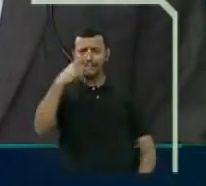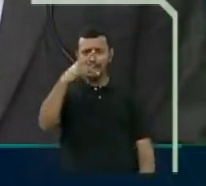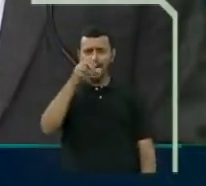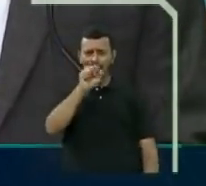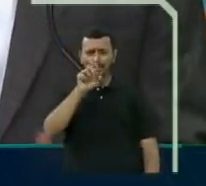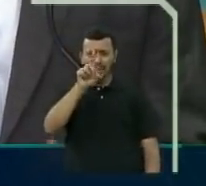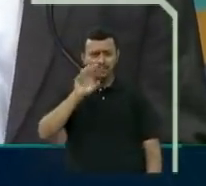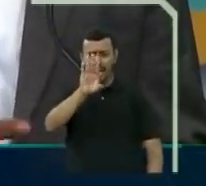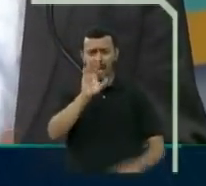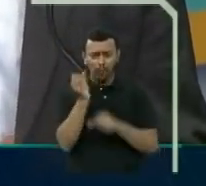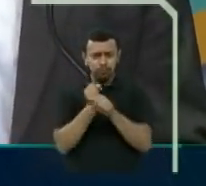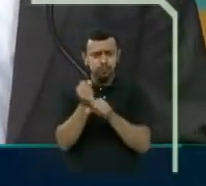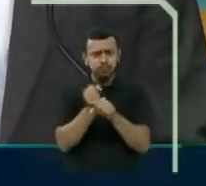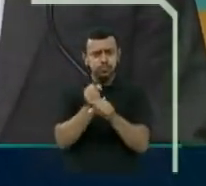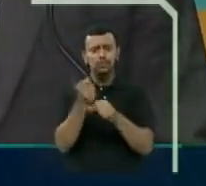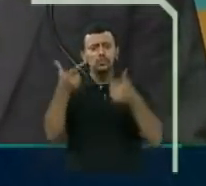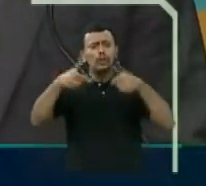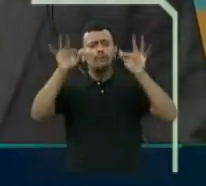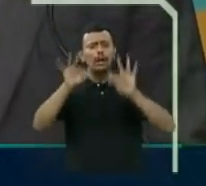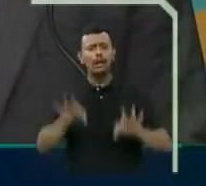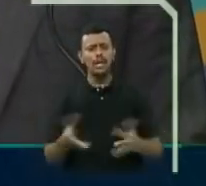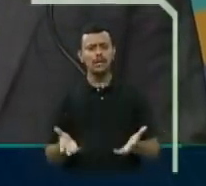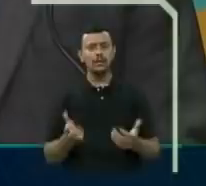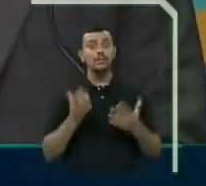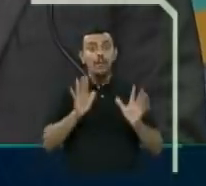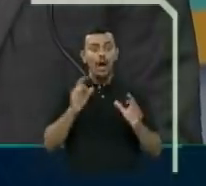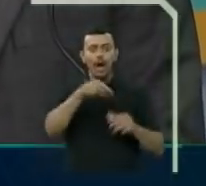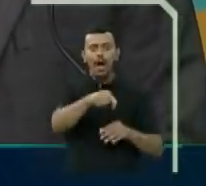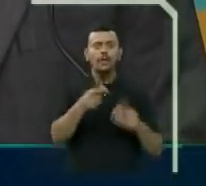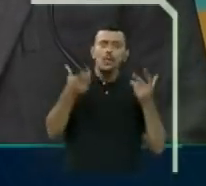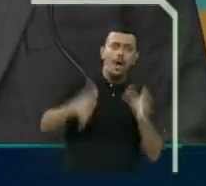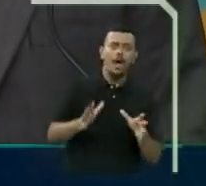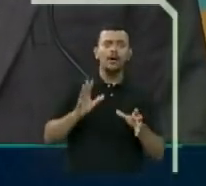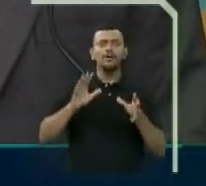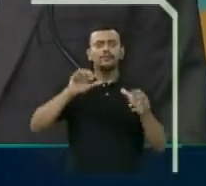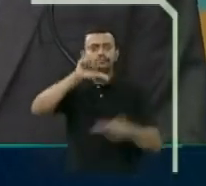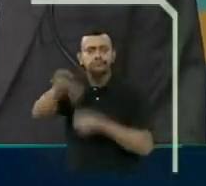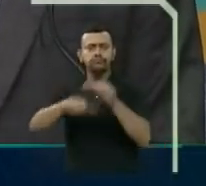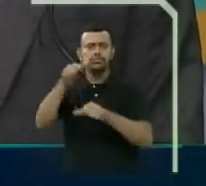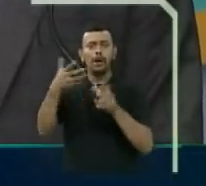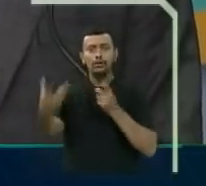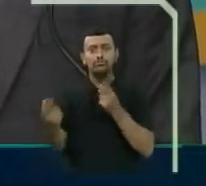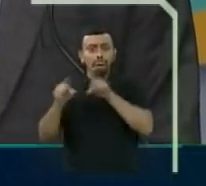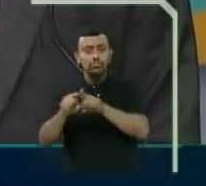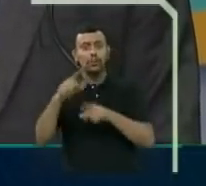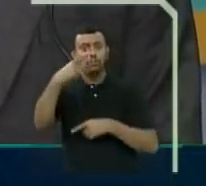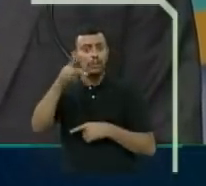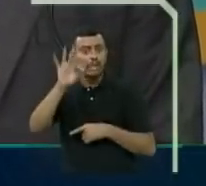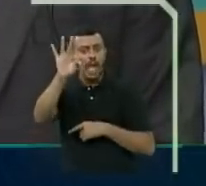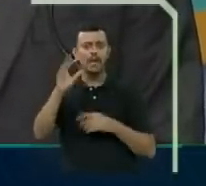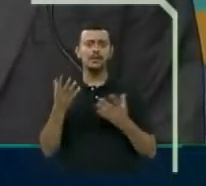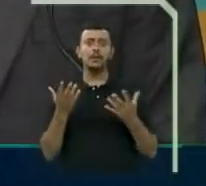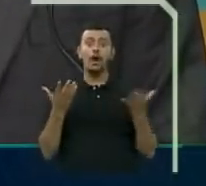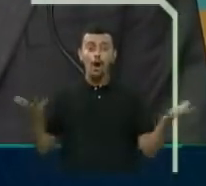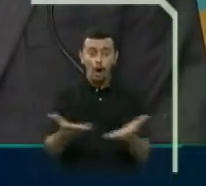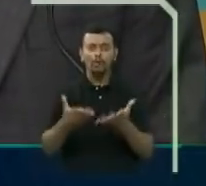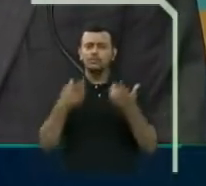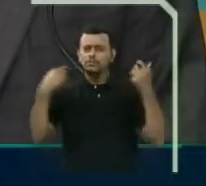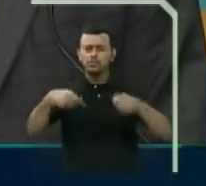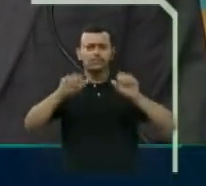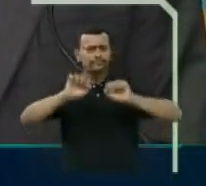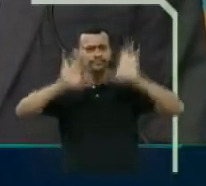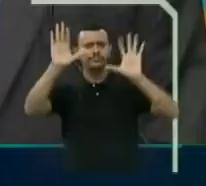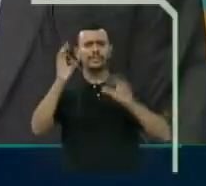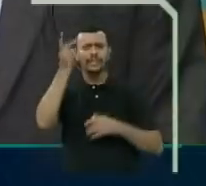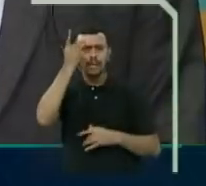desses anos, mas não têm apontado na direção de uma renovação que seja pelo PT. Nós temos que dizer de maneira clara, São Paulo precisa de